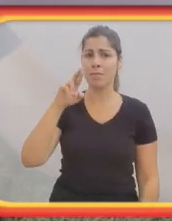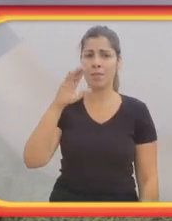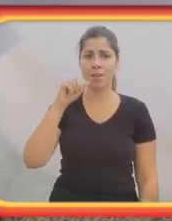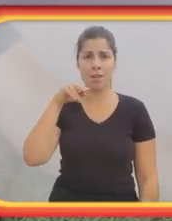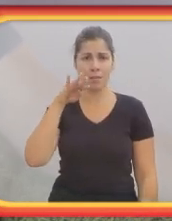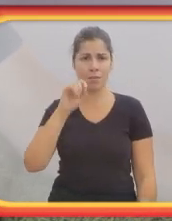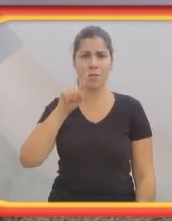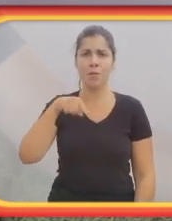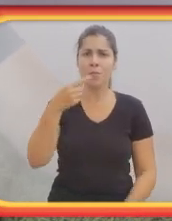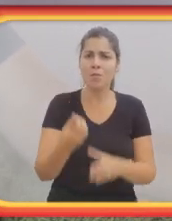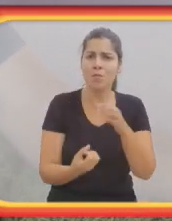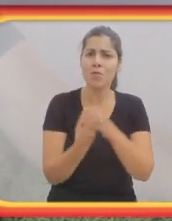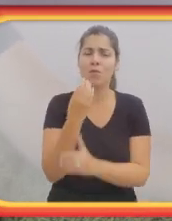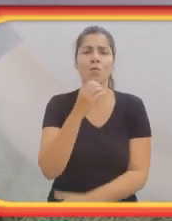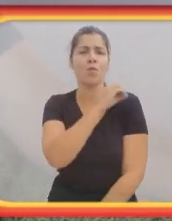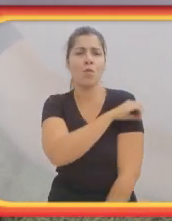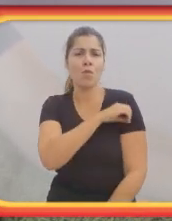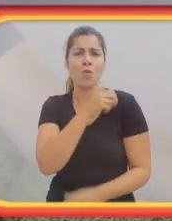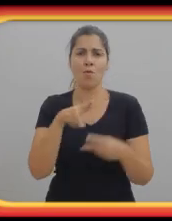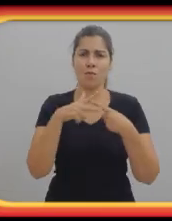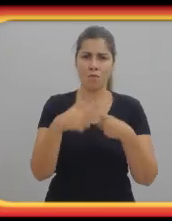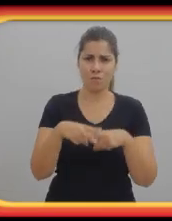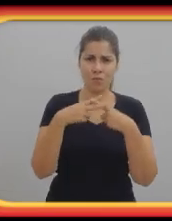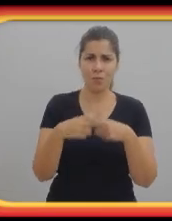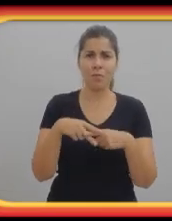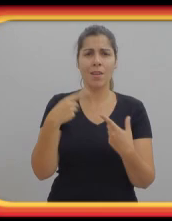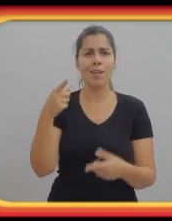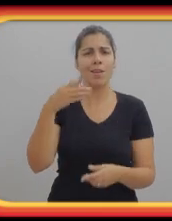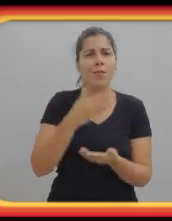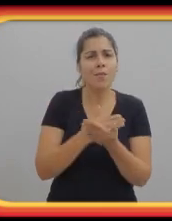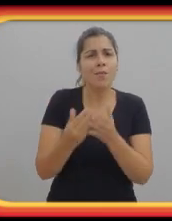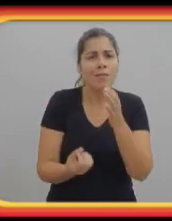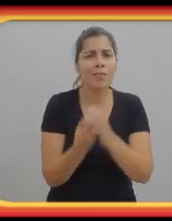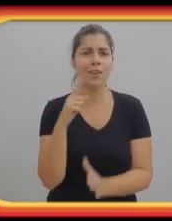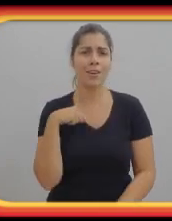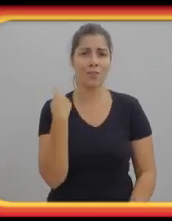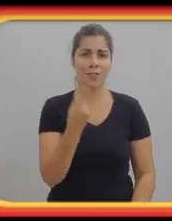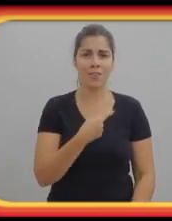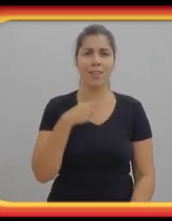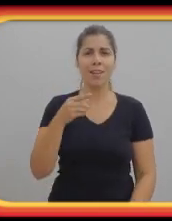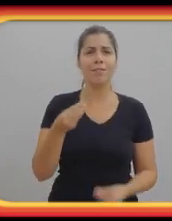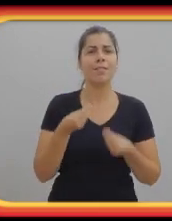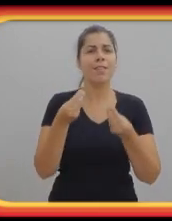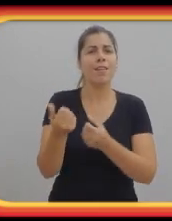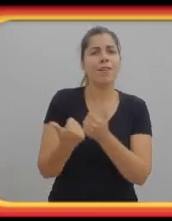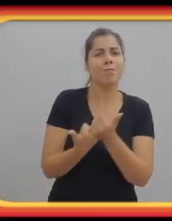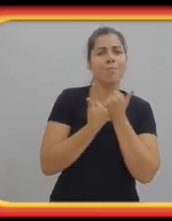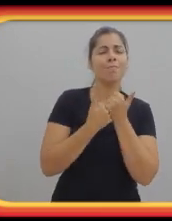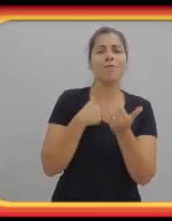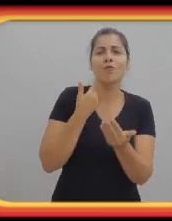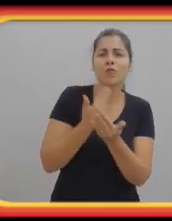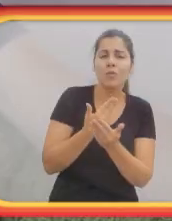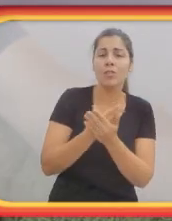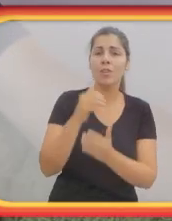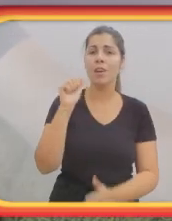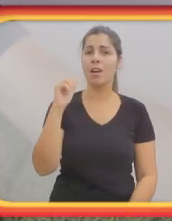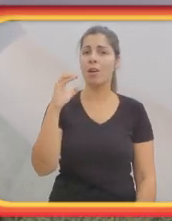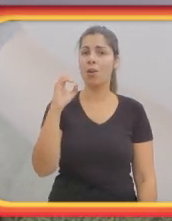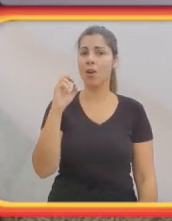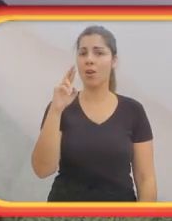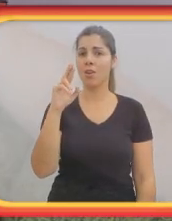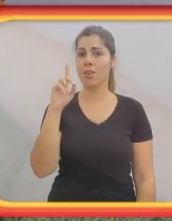trabalhou na Maria Mercante, depois fundou uma oficina mecânica, foi aí que ele criou a gente. E ele me dava apoio, né? Eu